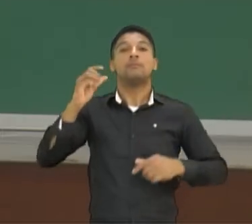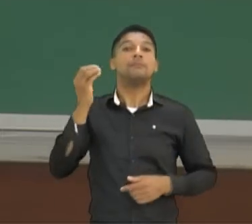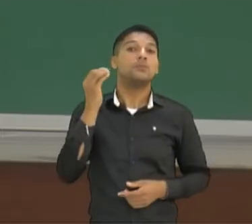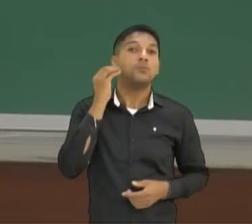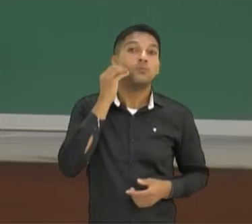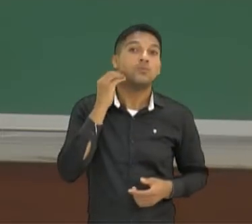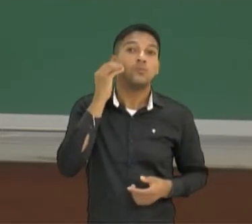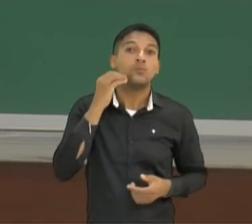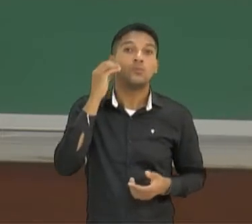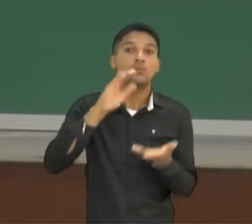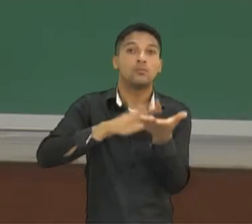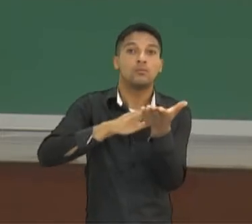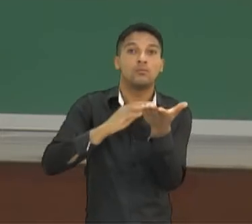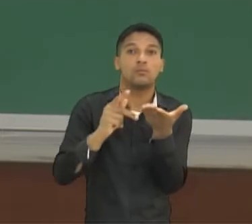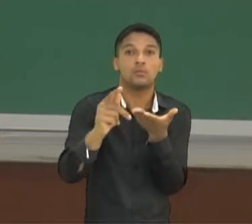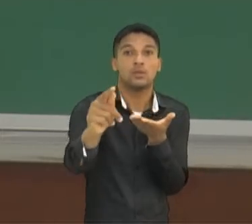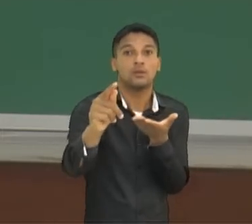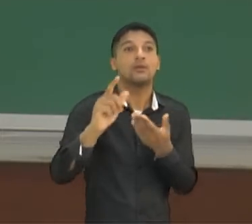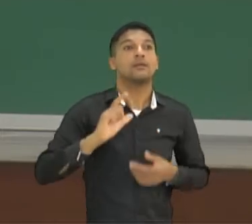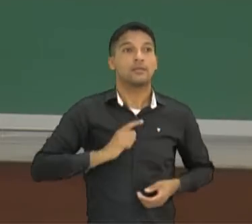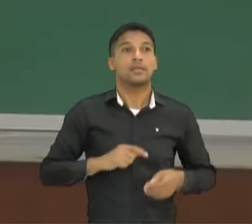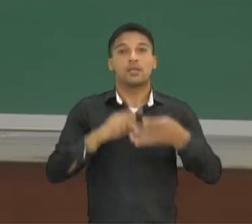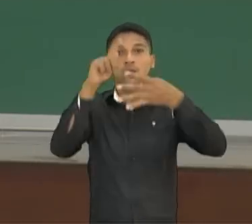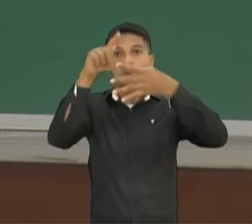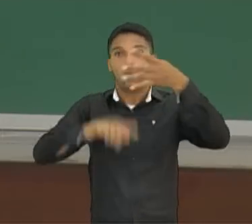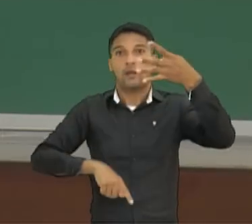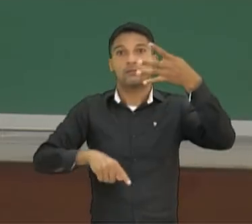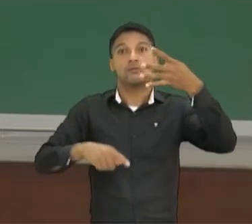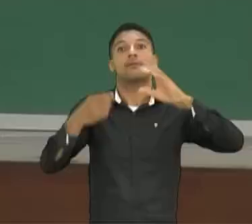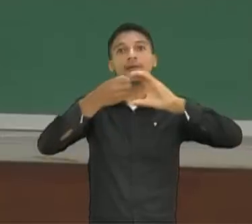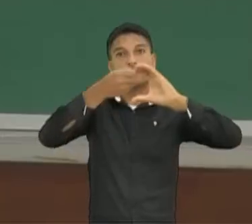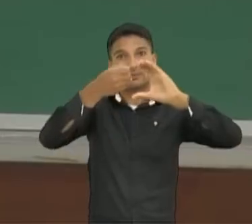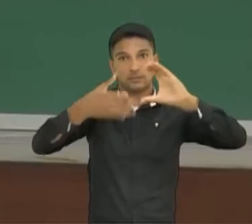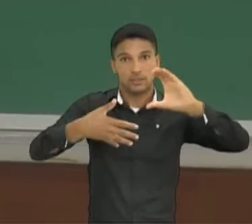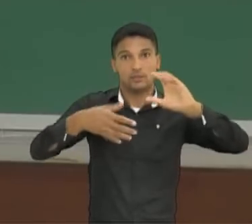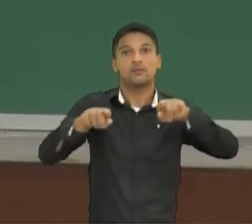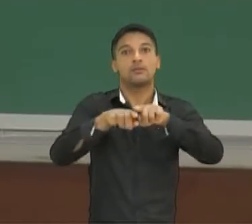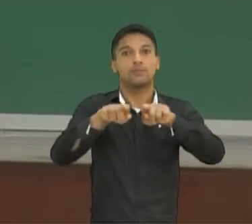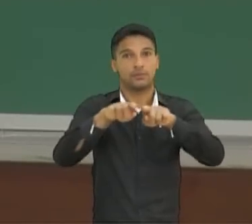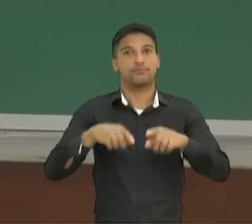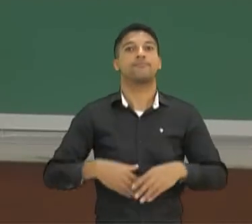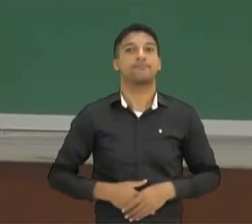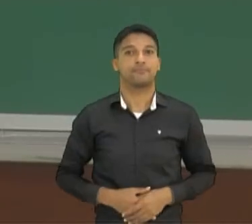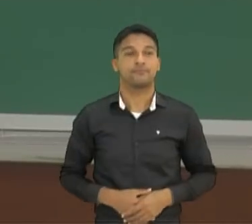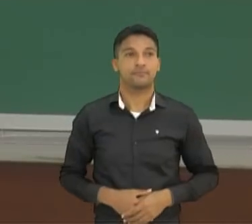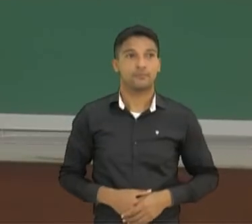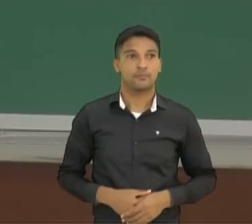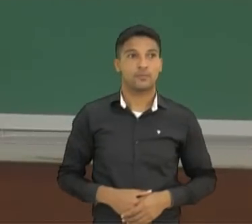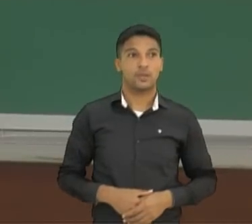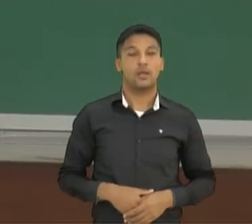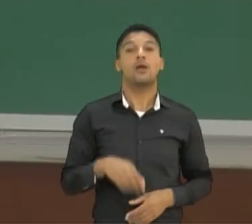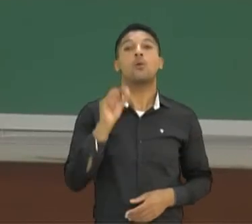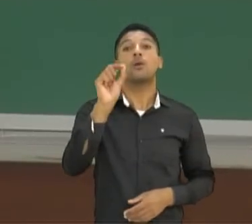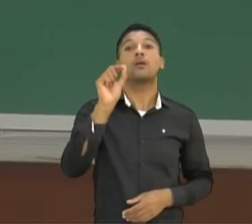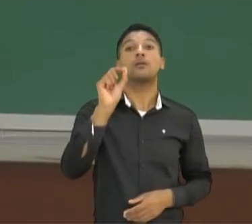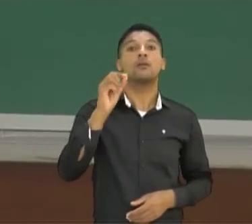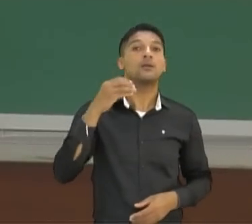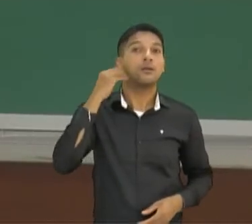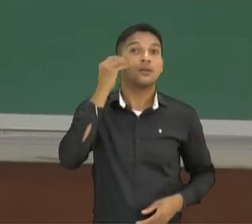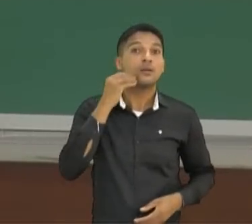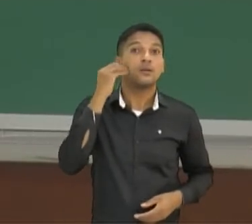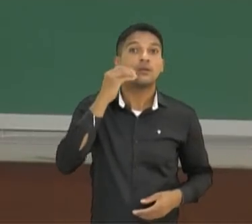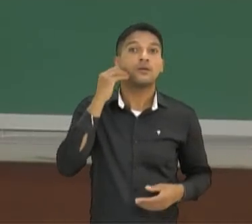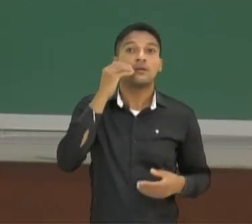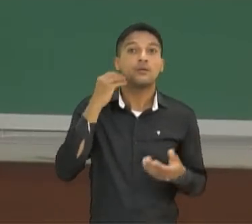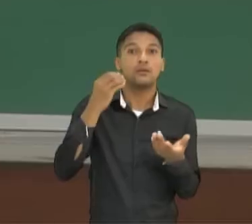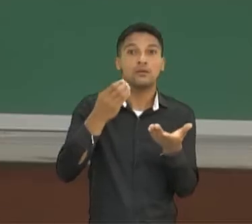tá? O senso comum, ele tem uma característica muito própria que ele